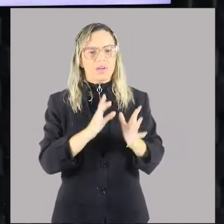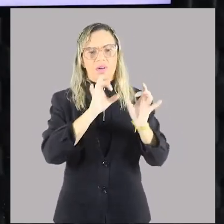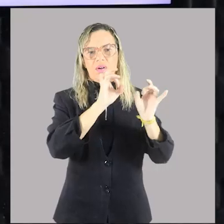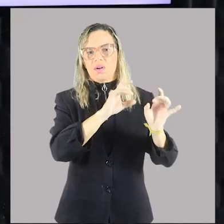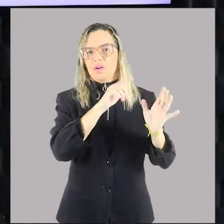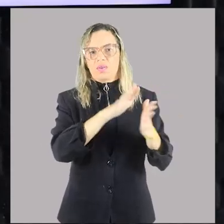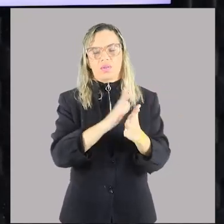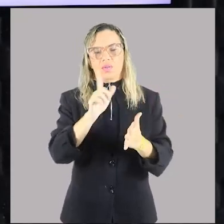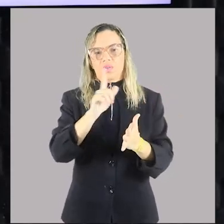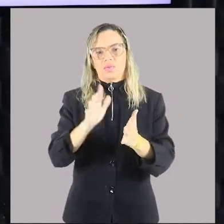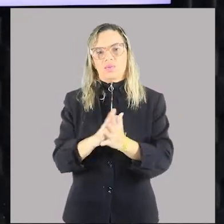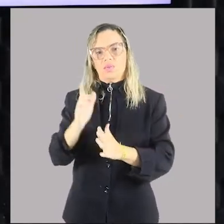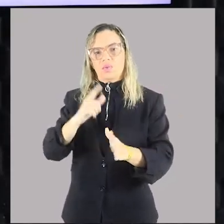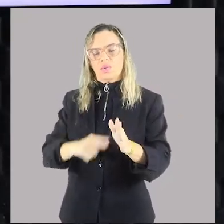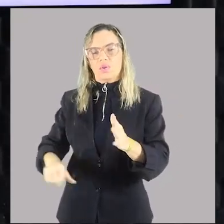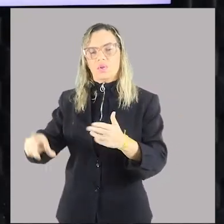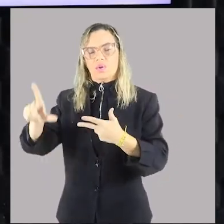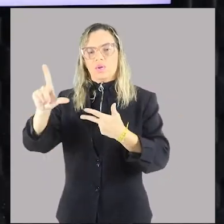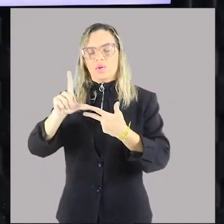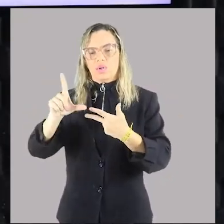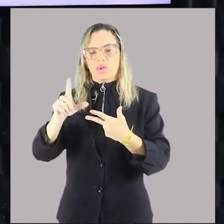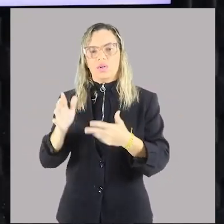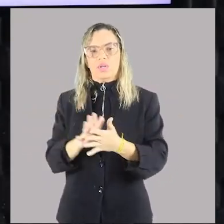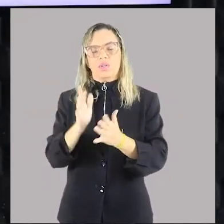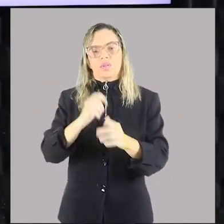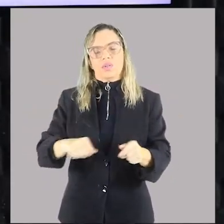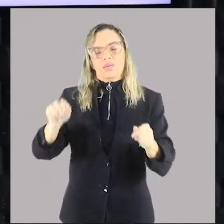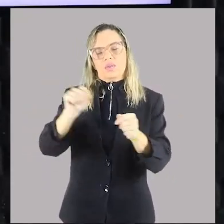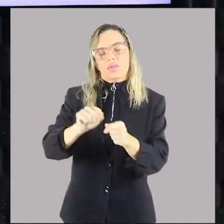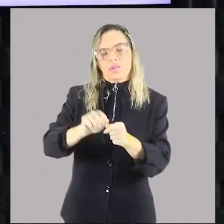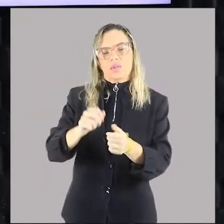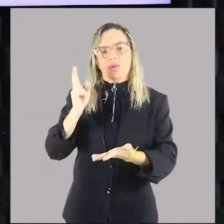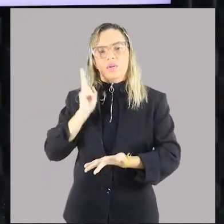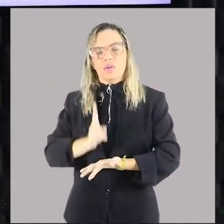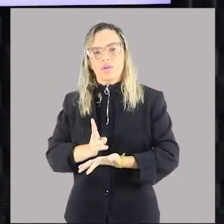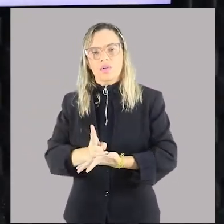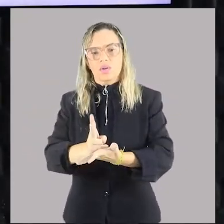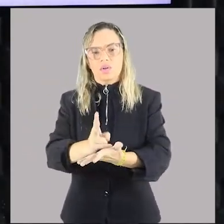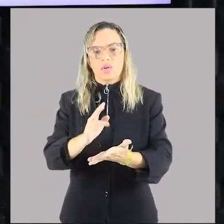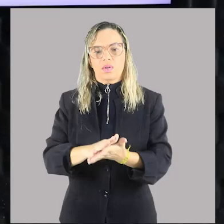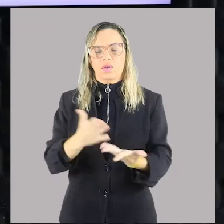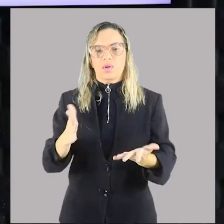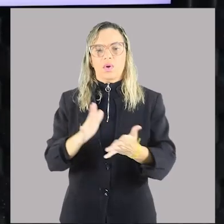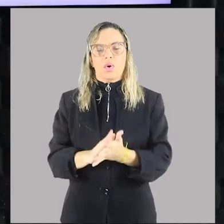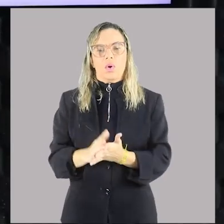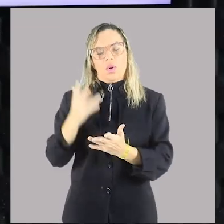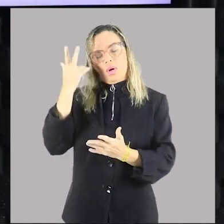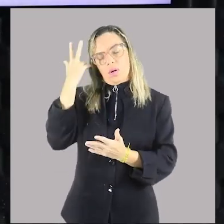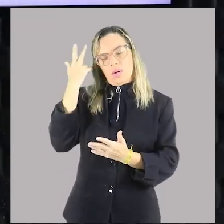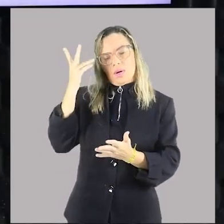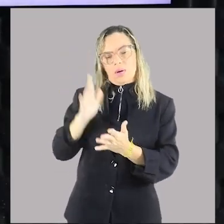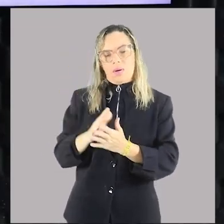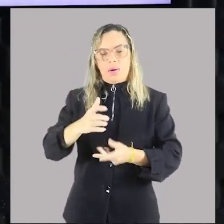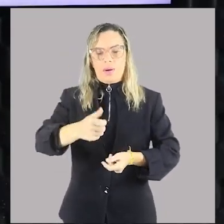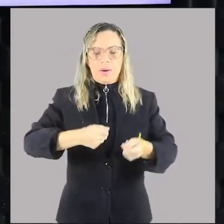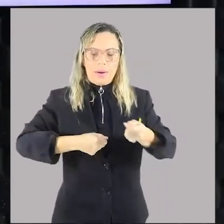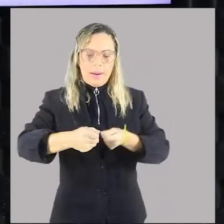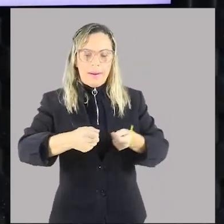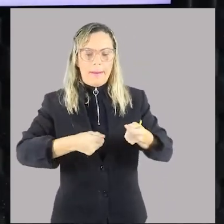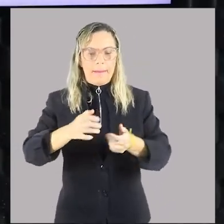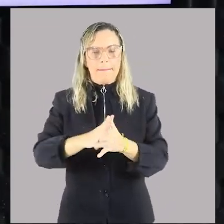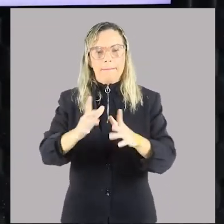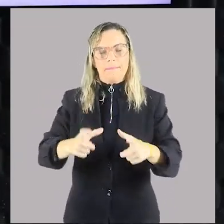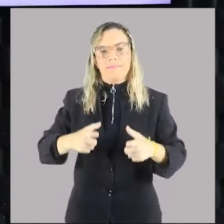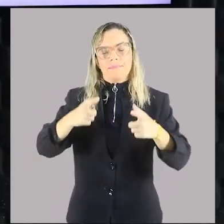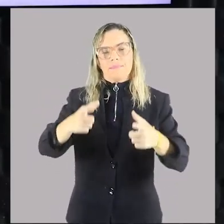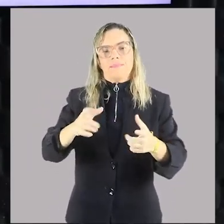de atuação do legislativo para que haja o permanente e automático controle sobre aquele órgão.